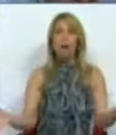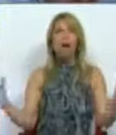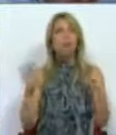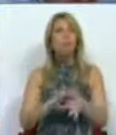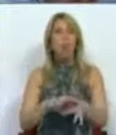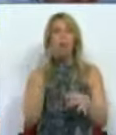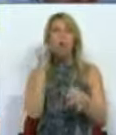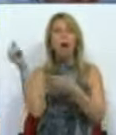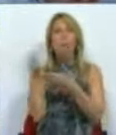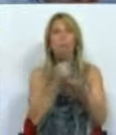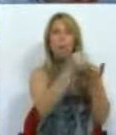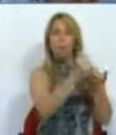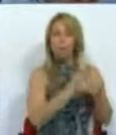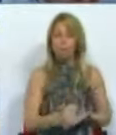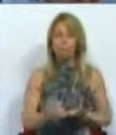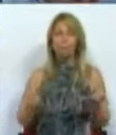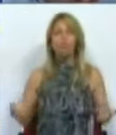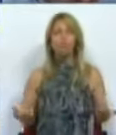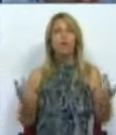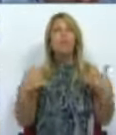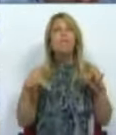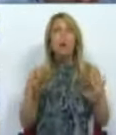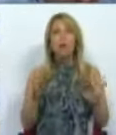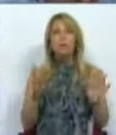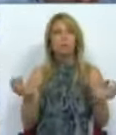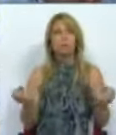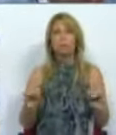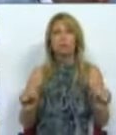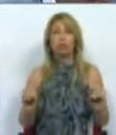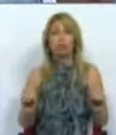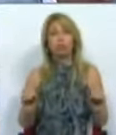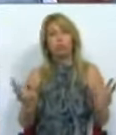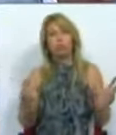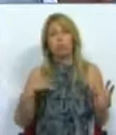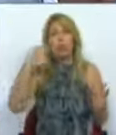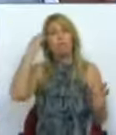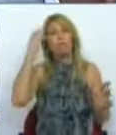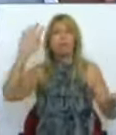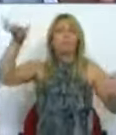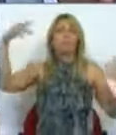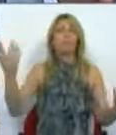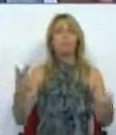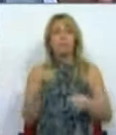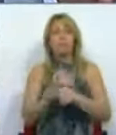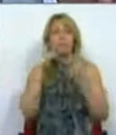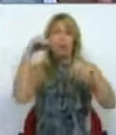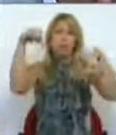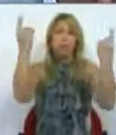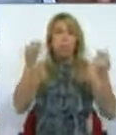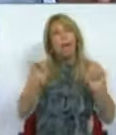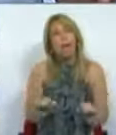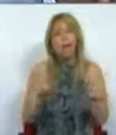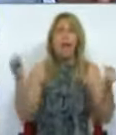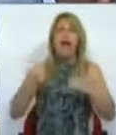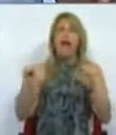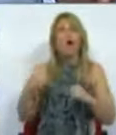de contributos. Não temos, todavia, a veleidade de pensar que a definição do serviço público é uma matéria consensual.